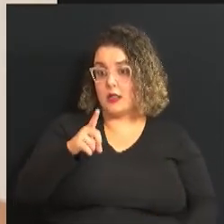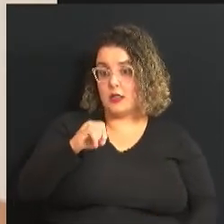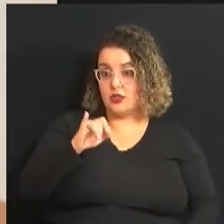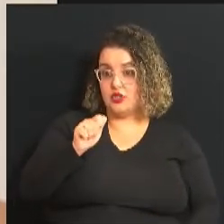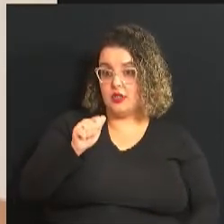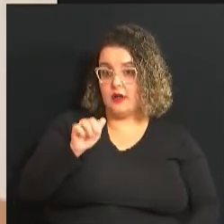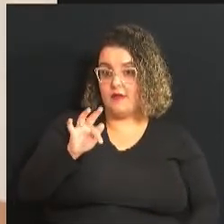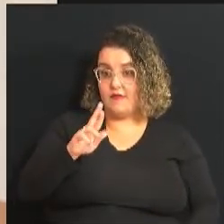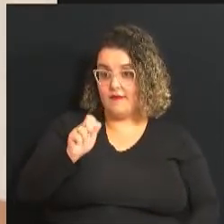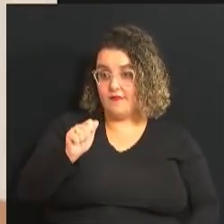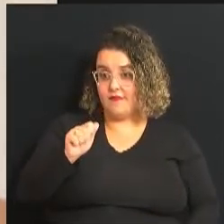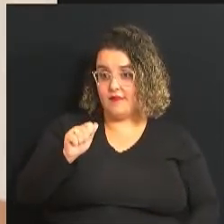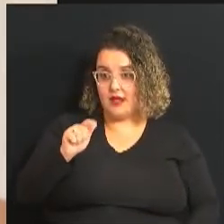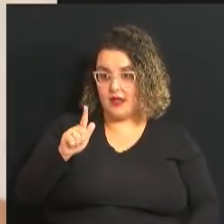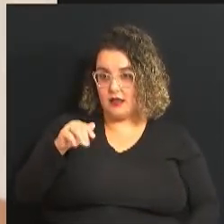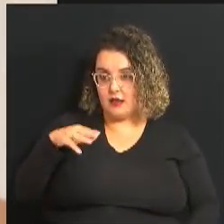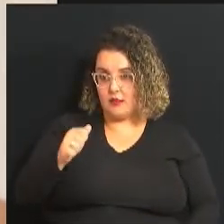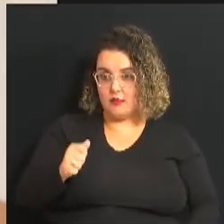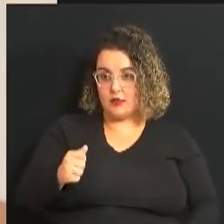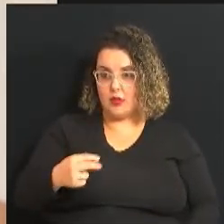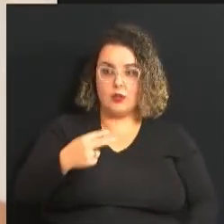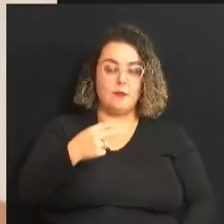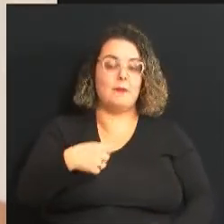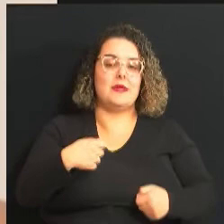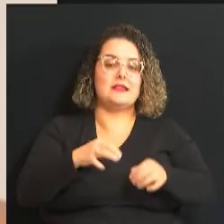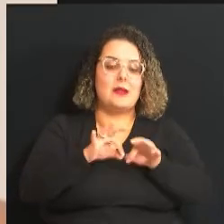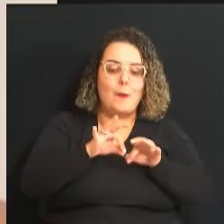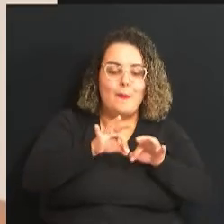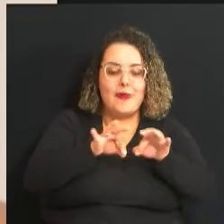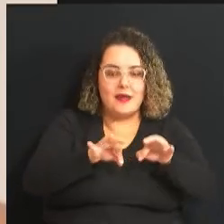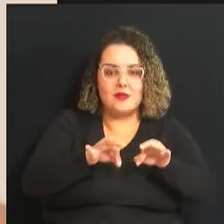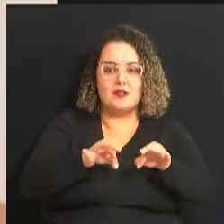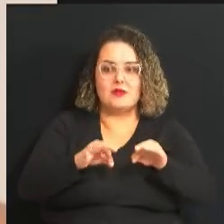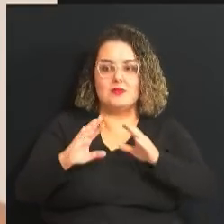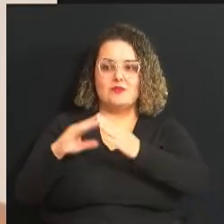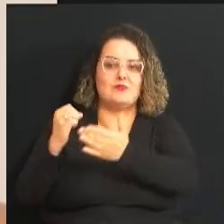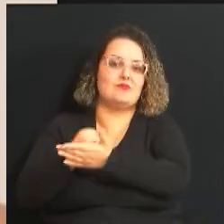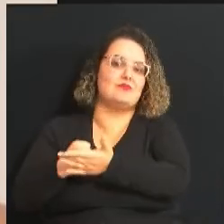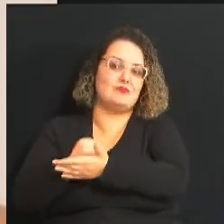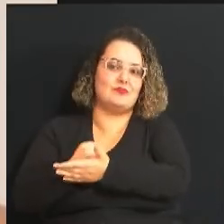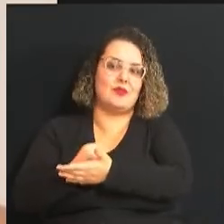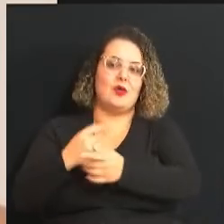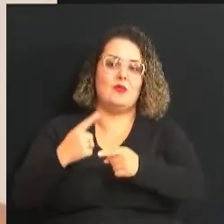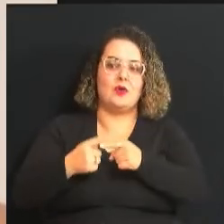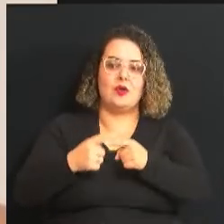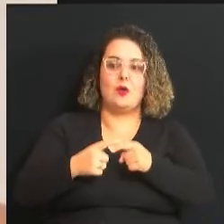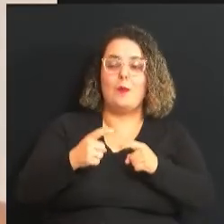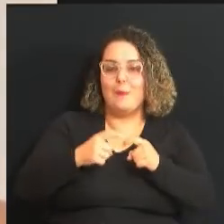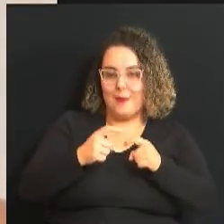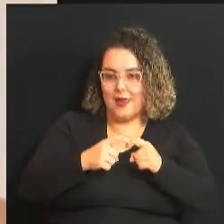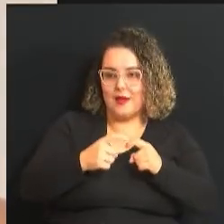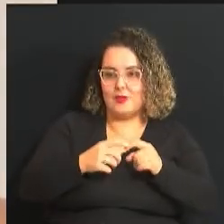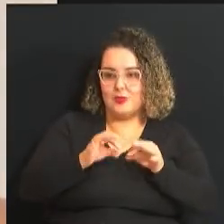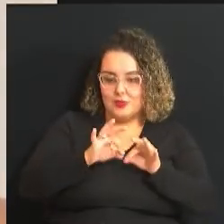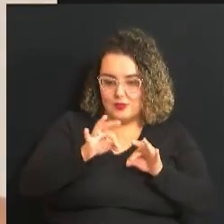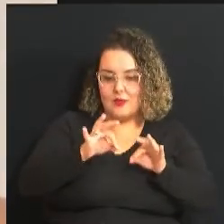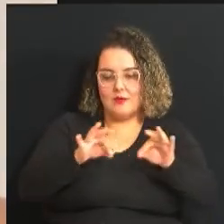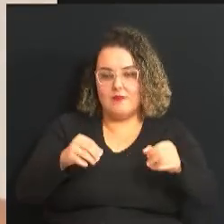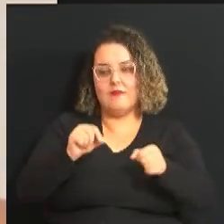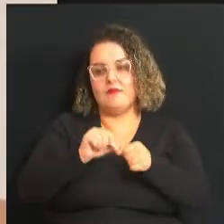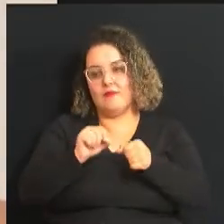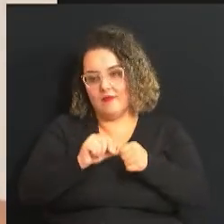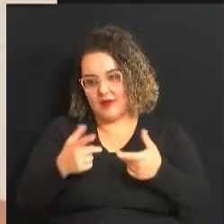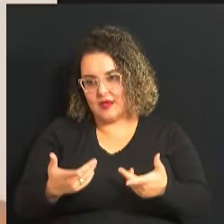Você não pode ir na farmácia comprar o diafragma, porque o ginecologista tem que medir, é uma medida que a gente faz através de um